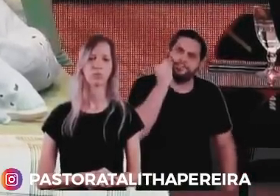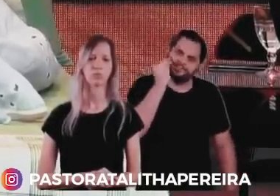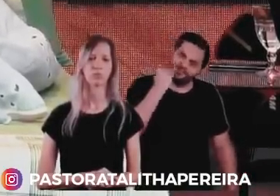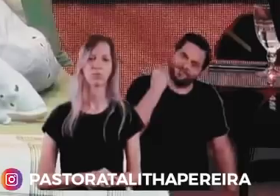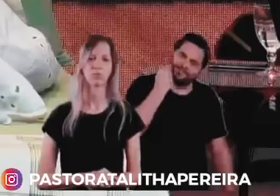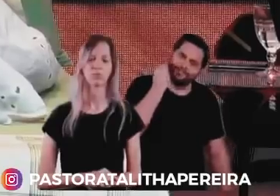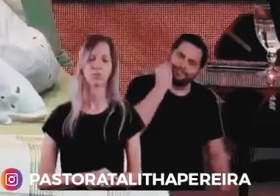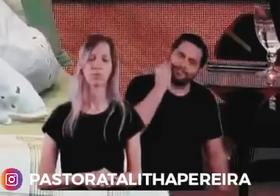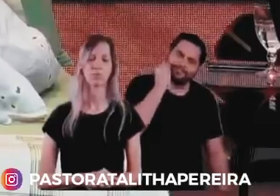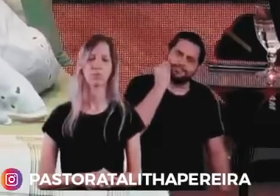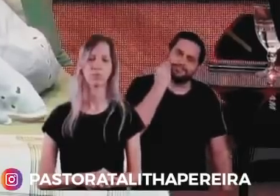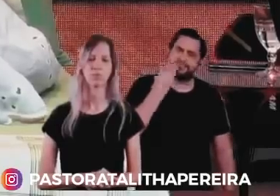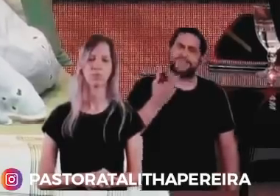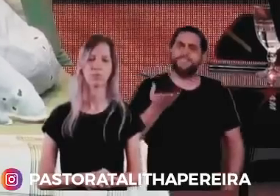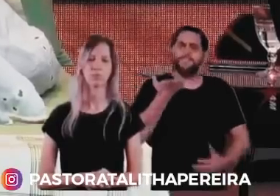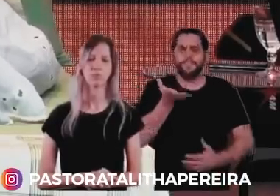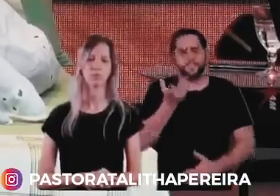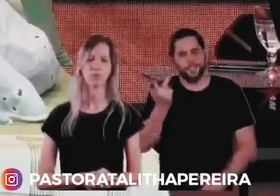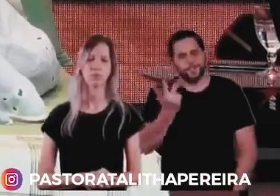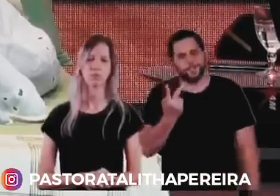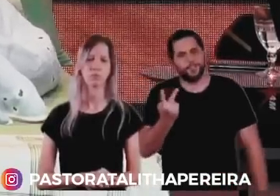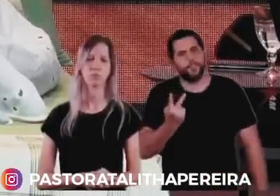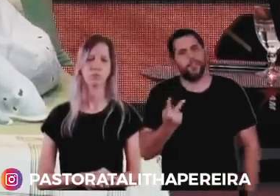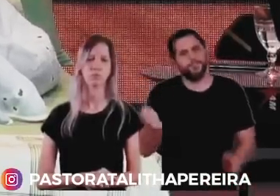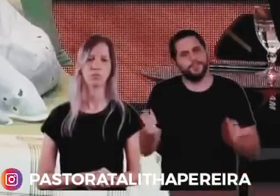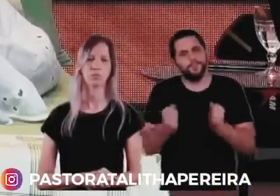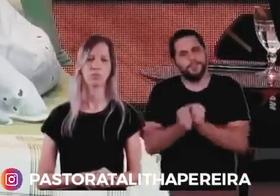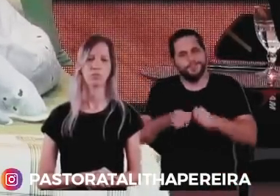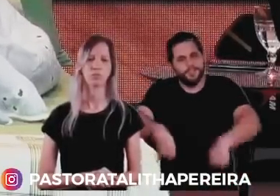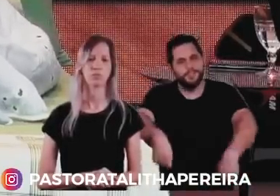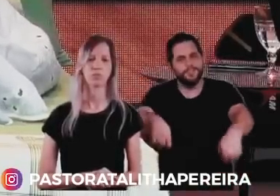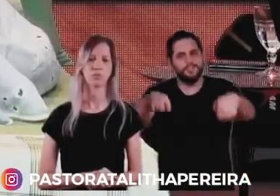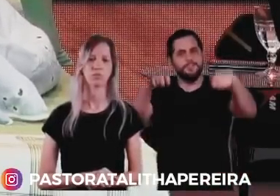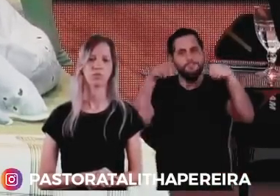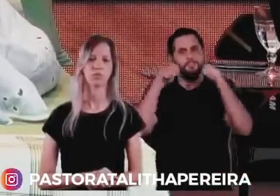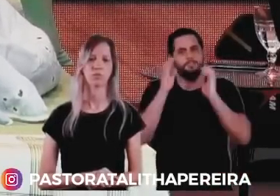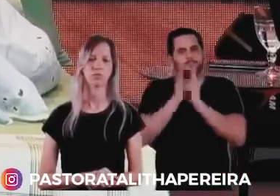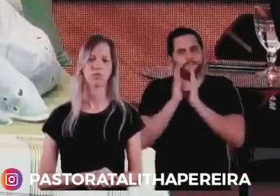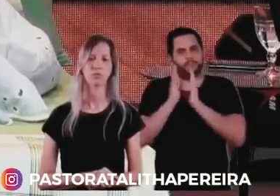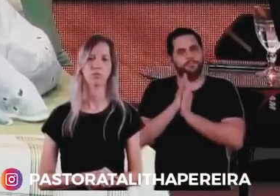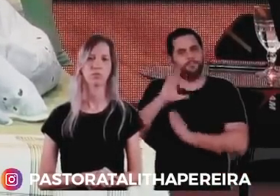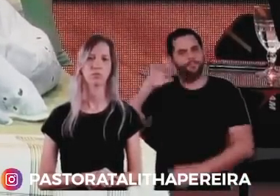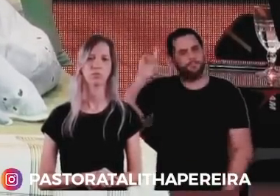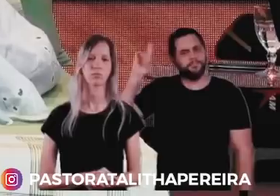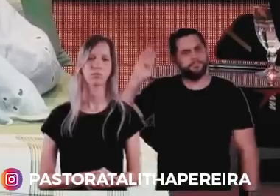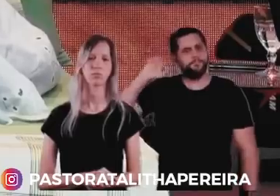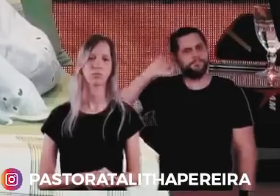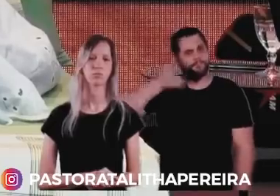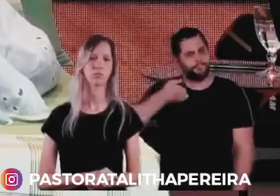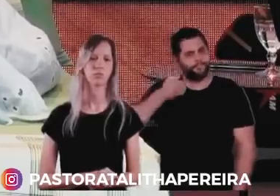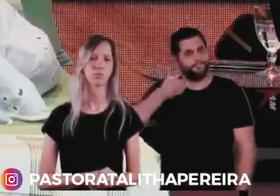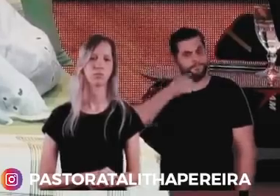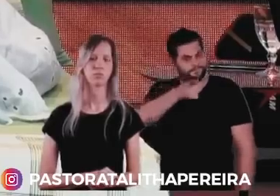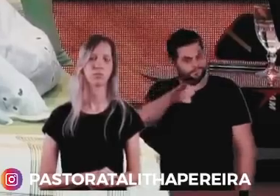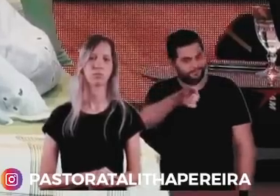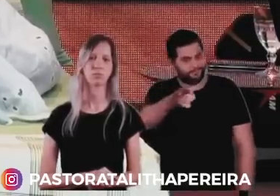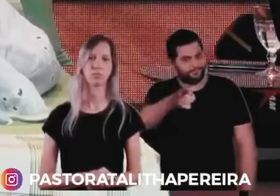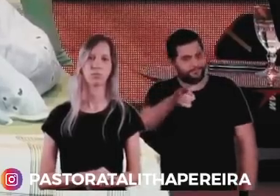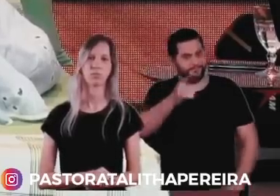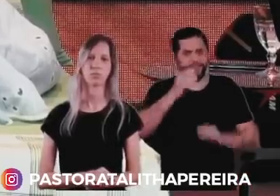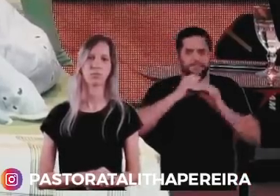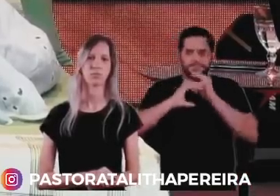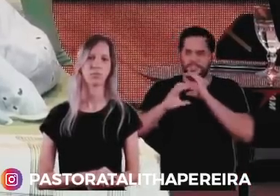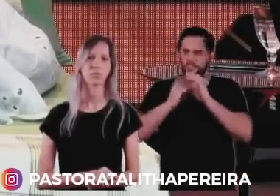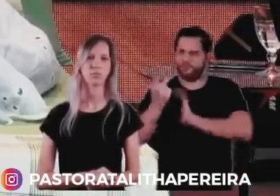experimente momentos de busca embaixo dos lençóis com Deus. Será que alguém aqui já cantou um